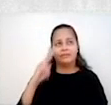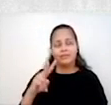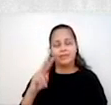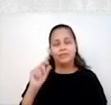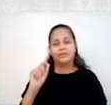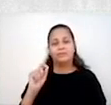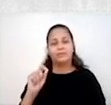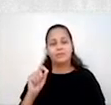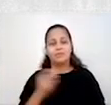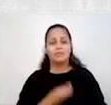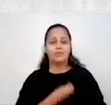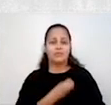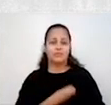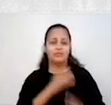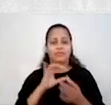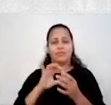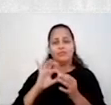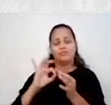situação dos que viviam